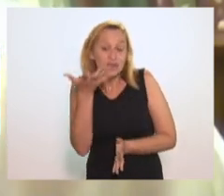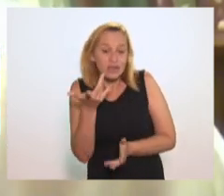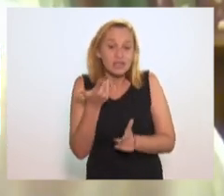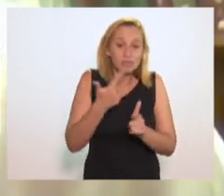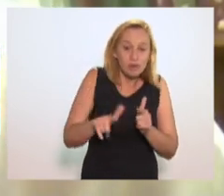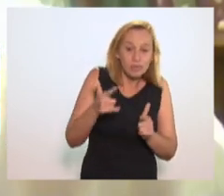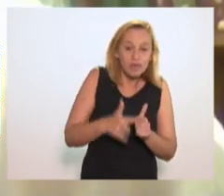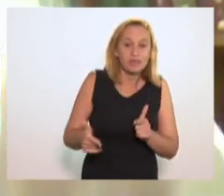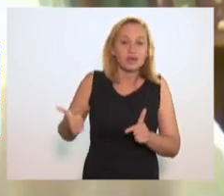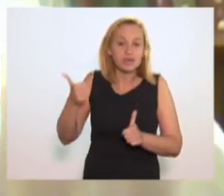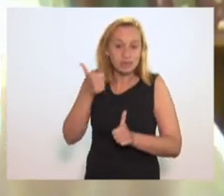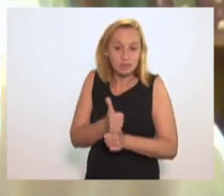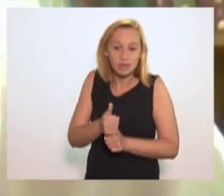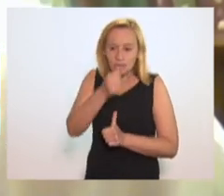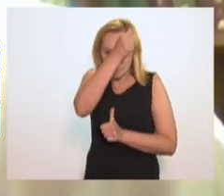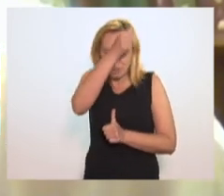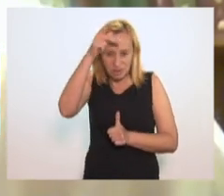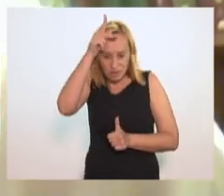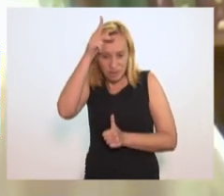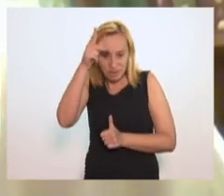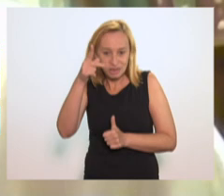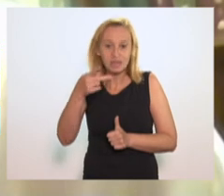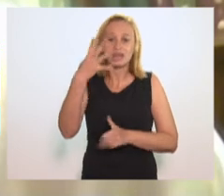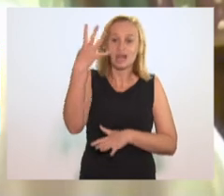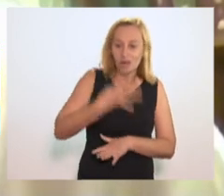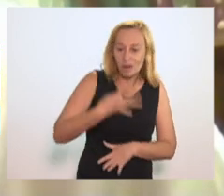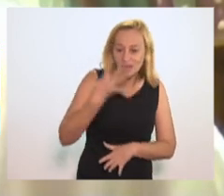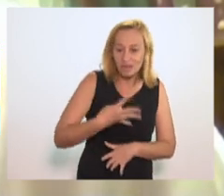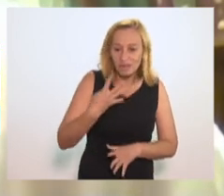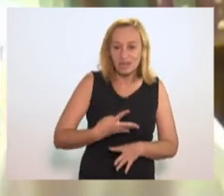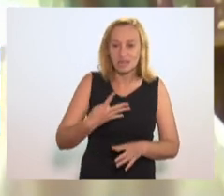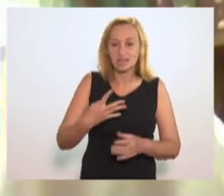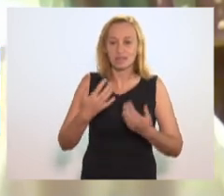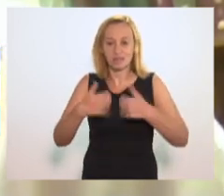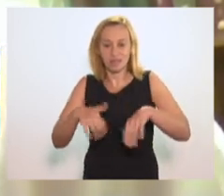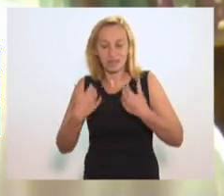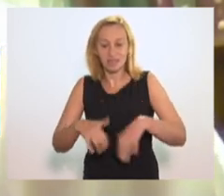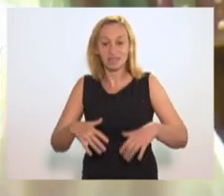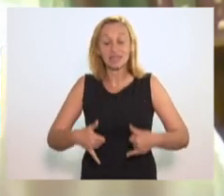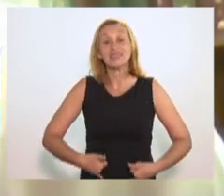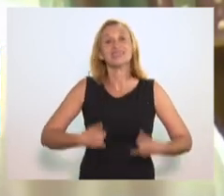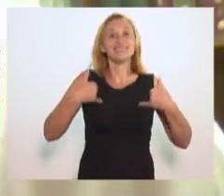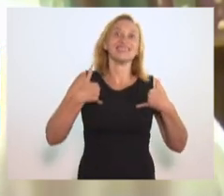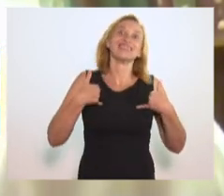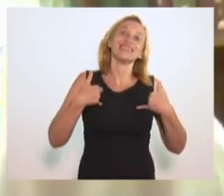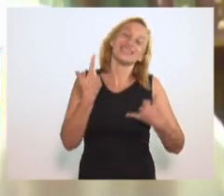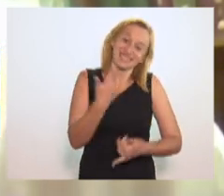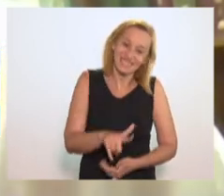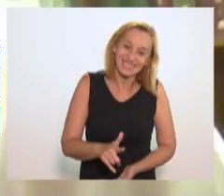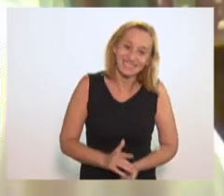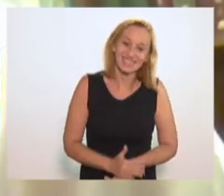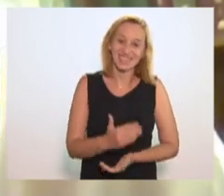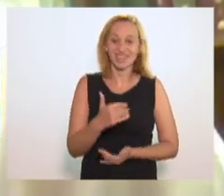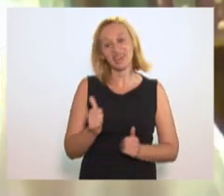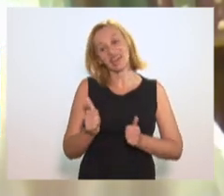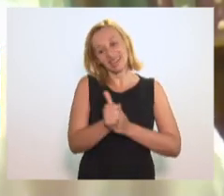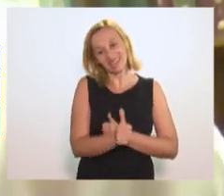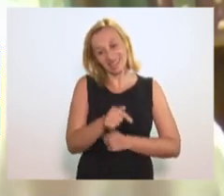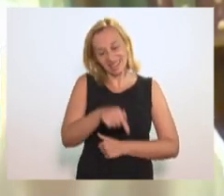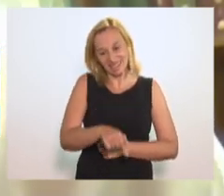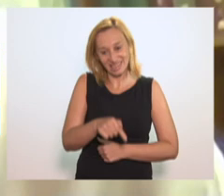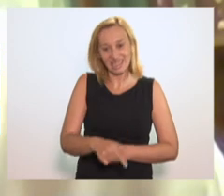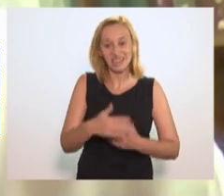problema assumir a prefeitura de Petrópolis pela quarta vez e muito me honrará estar aqui na frente desse parlamento